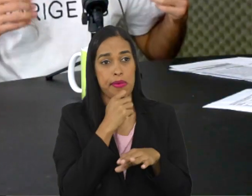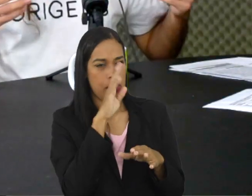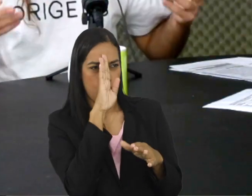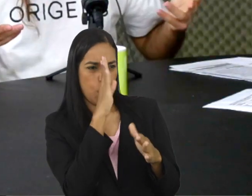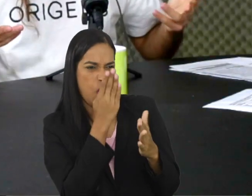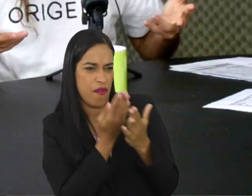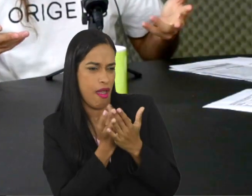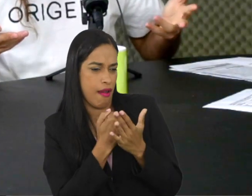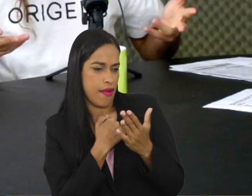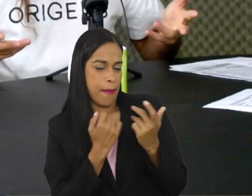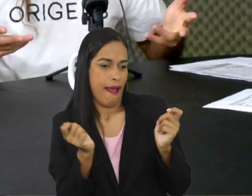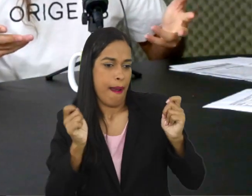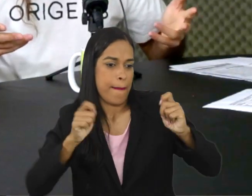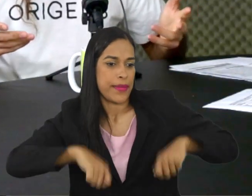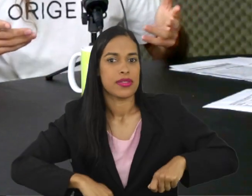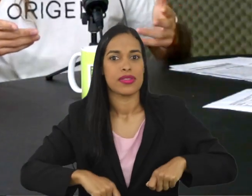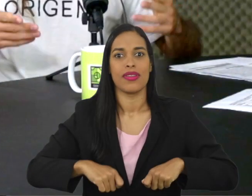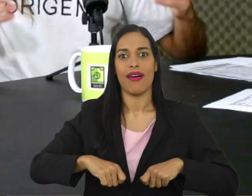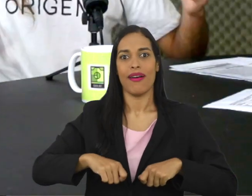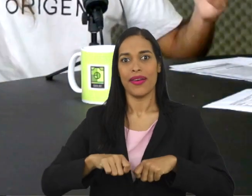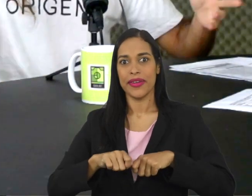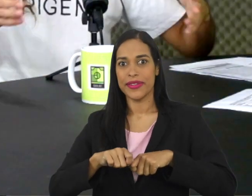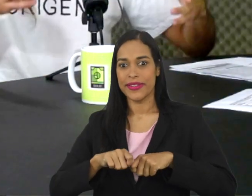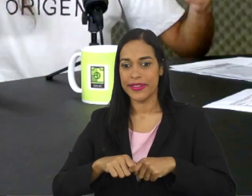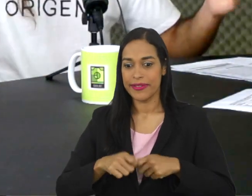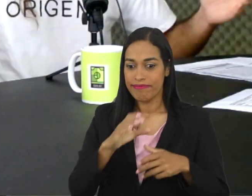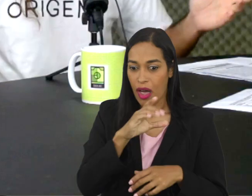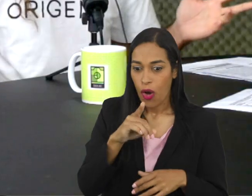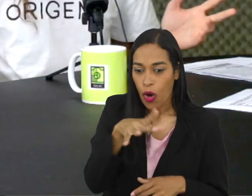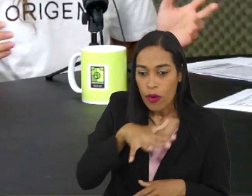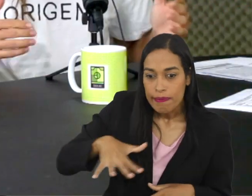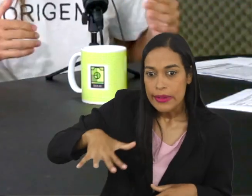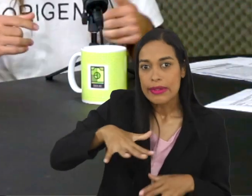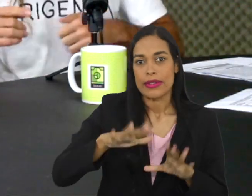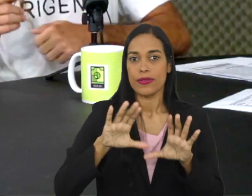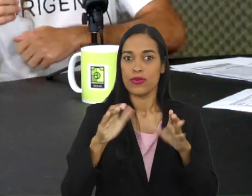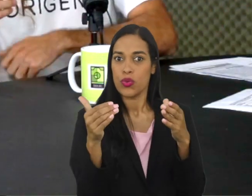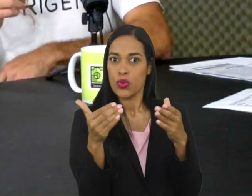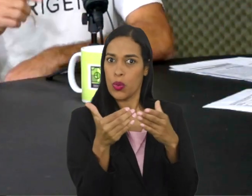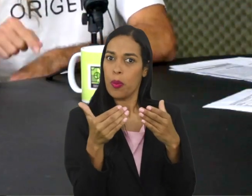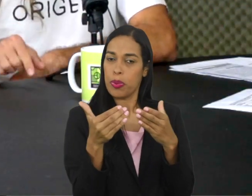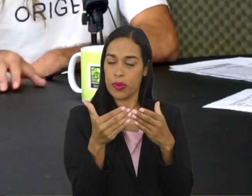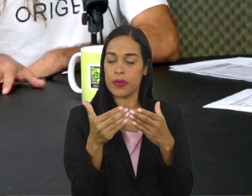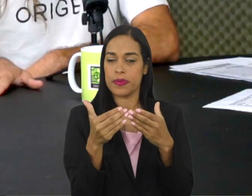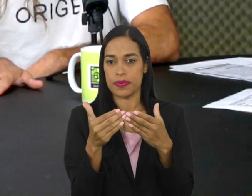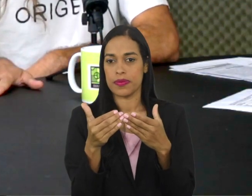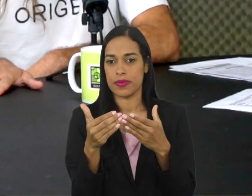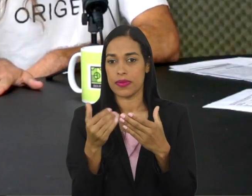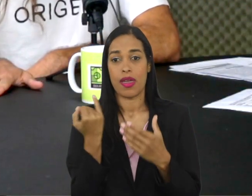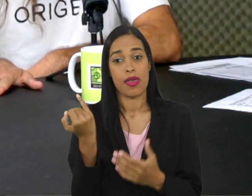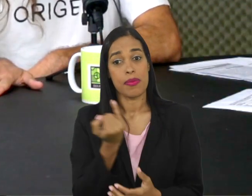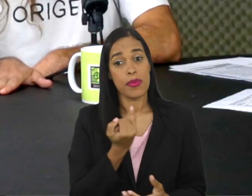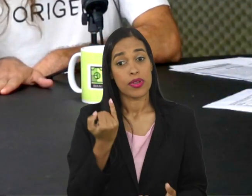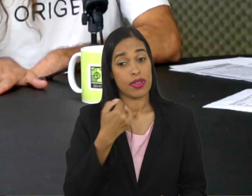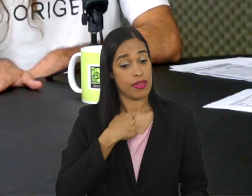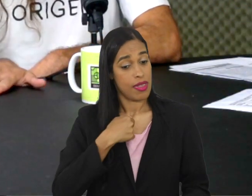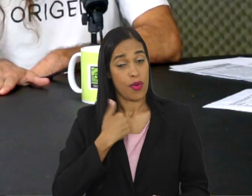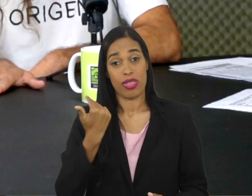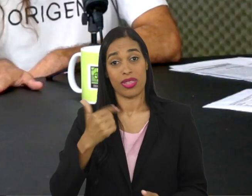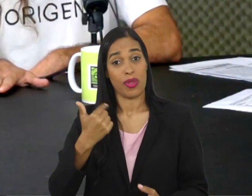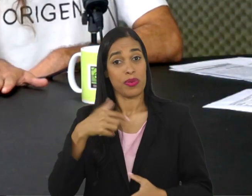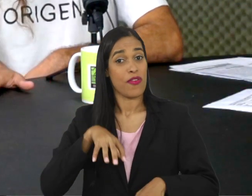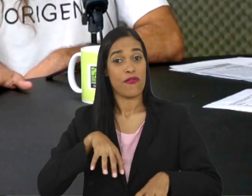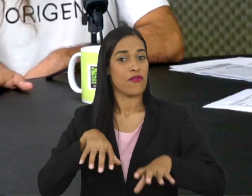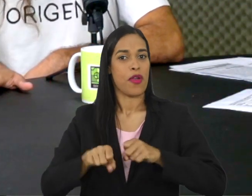confiar na minha própria capacidade de estar gerindo vários meninos para tocar instrumento. É importante dizer que eu não tenho